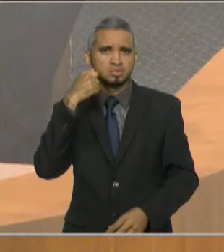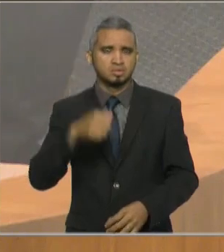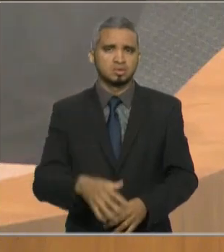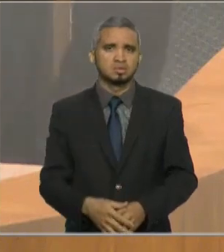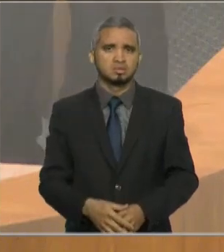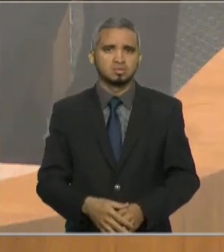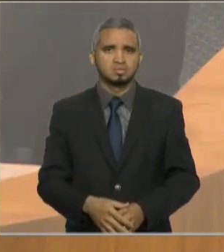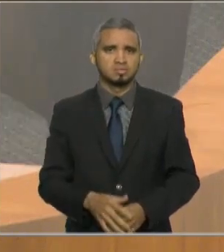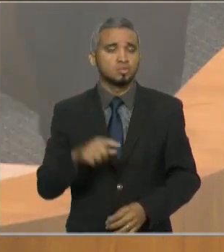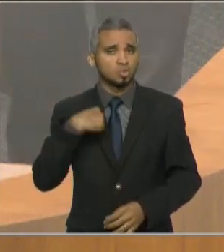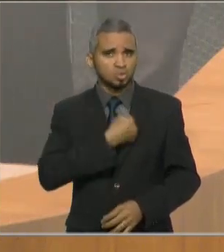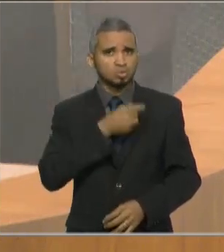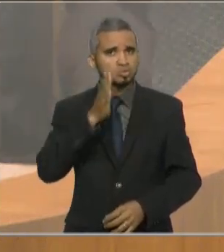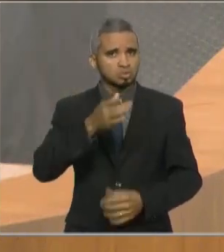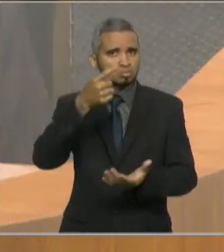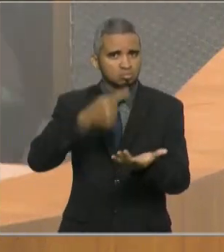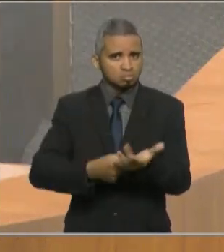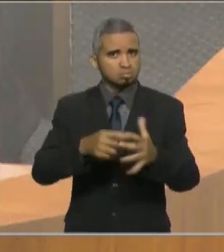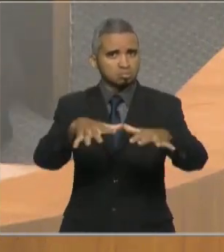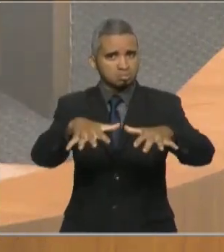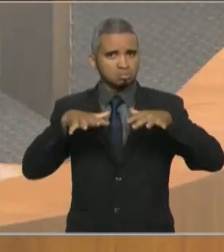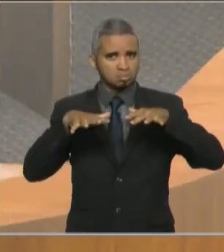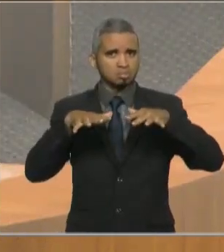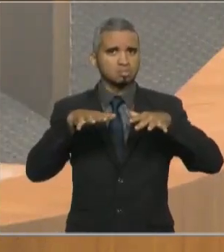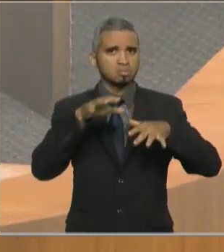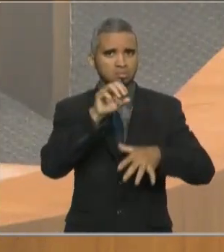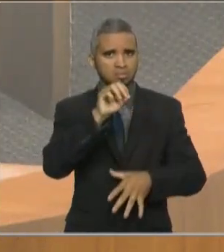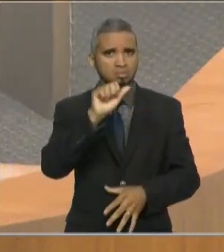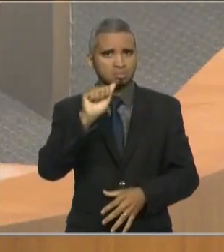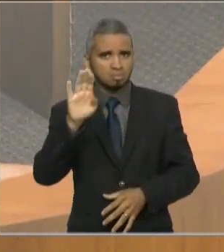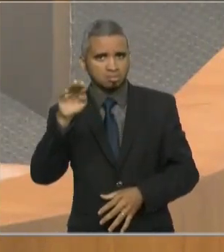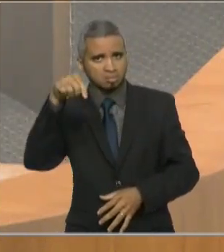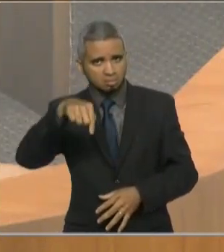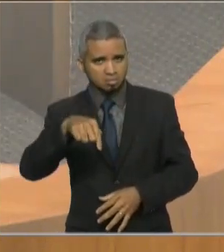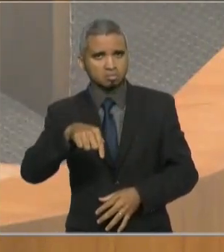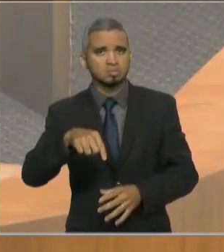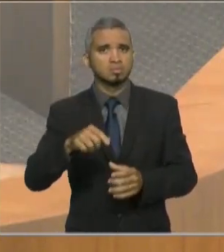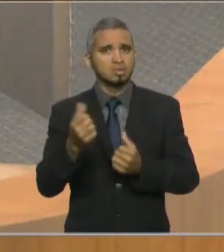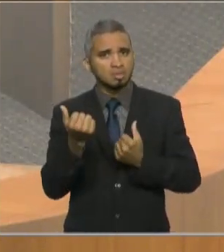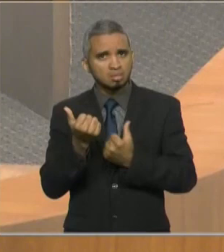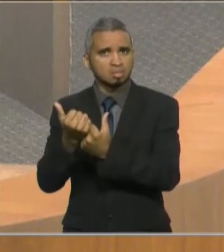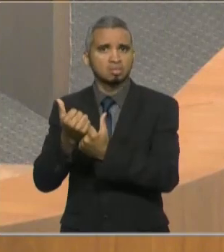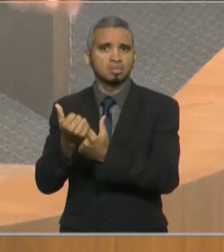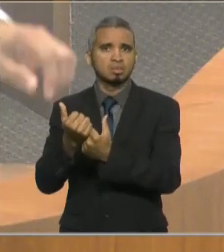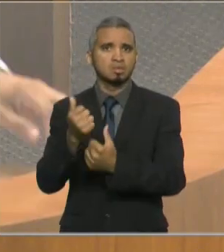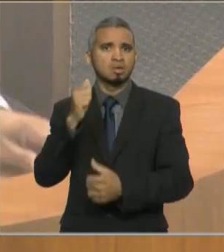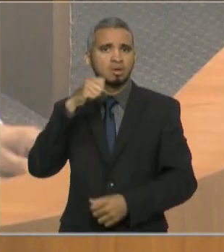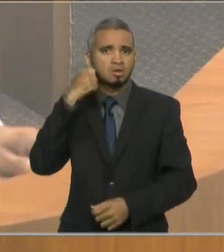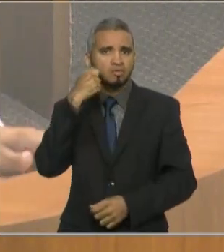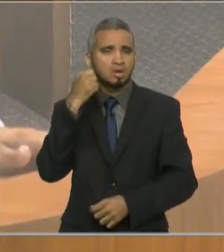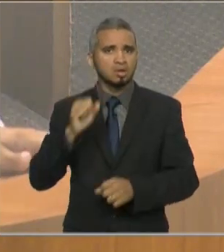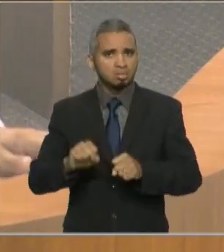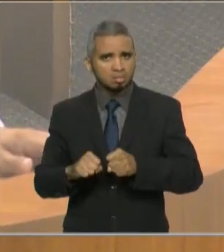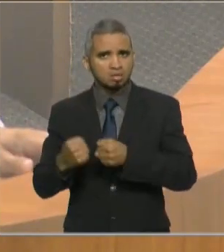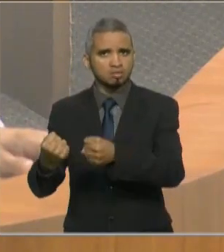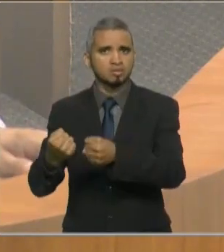Legislativa, em defesa da OAB, em defesa dos advogados e pela manutenção do exame de ordem.